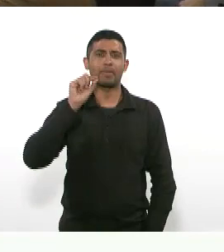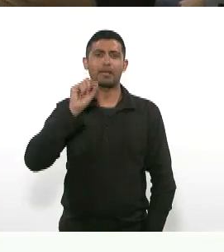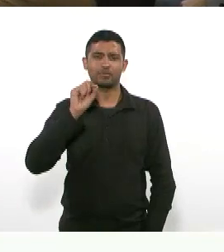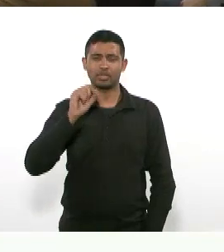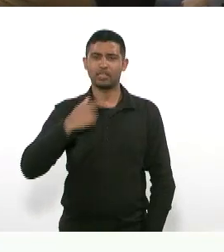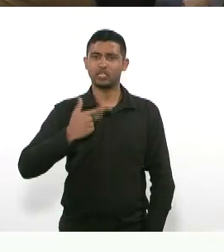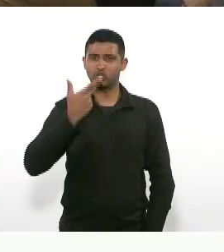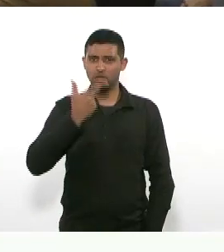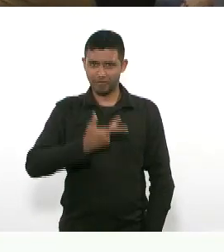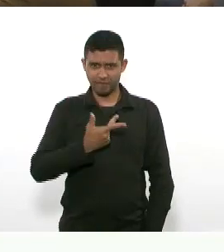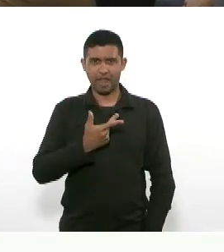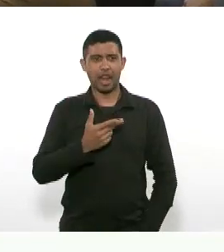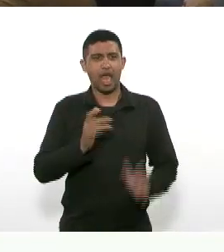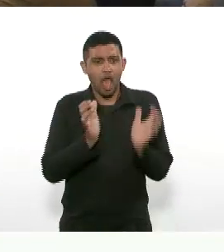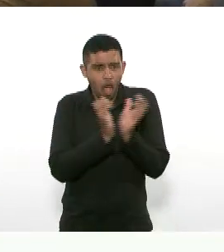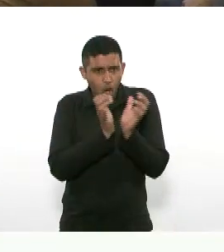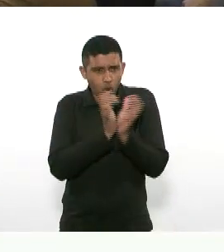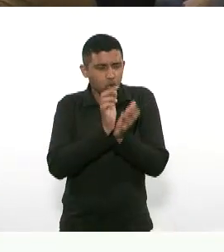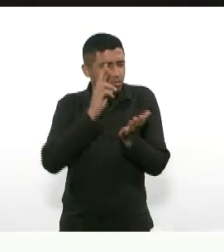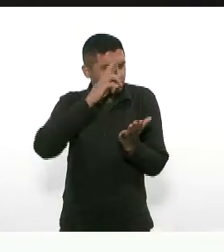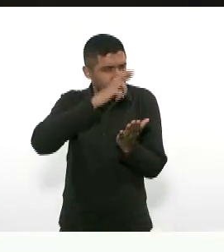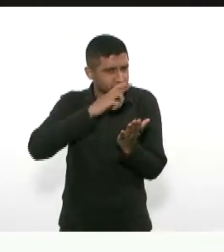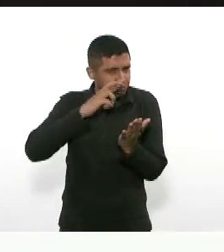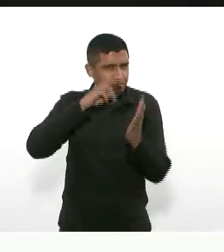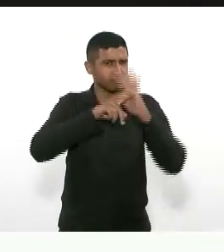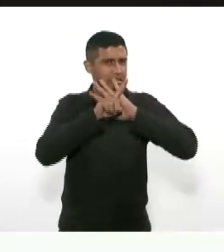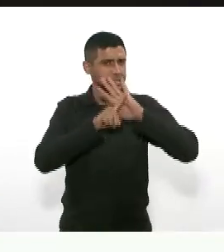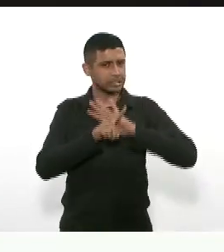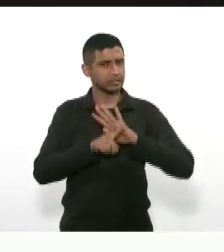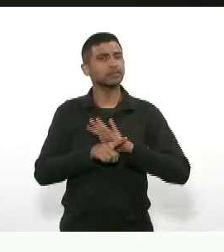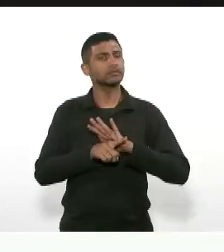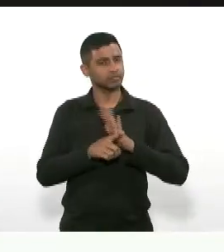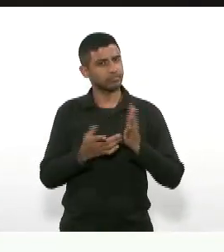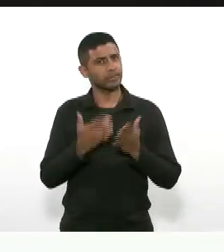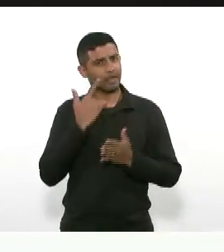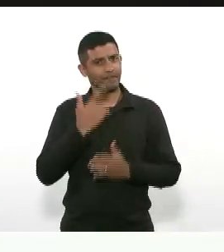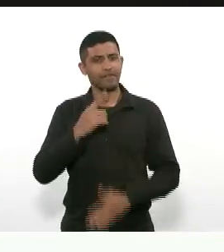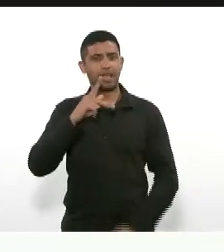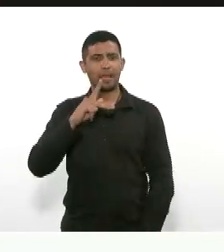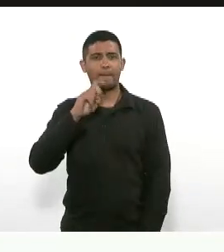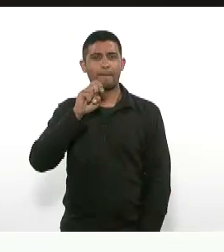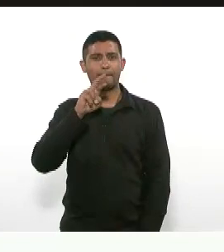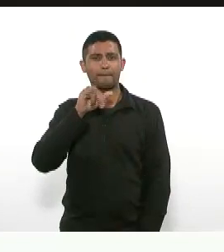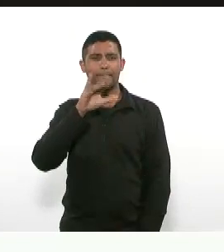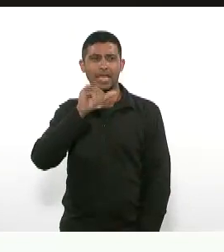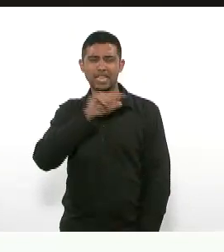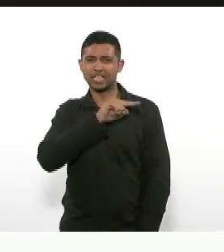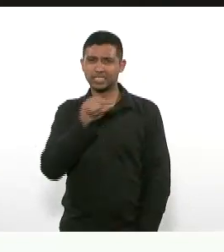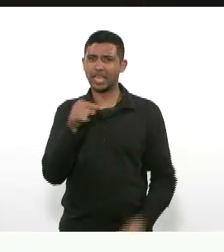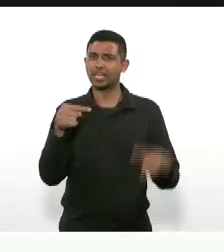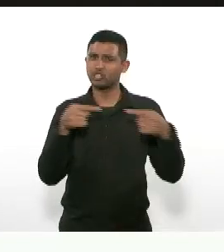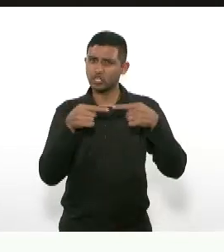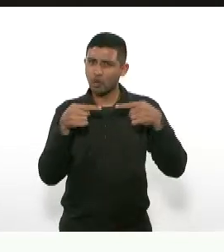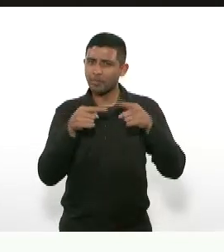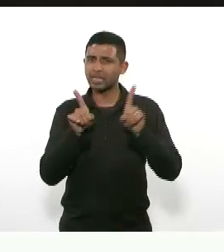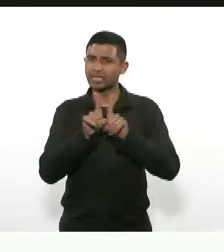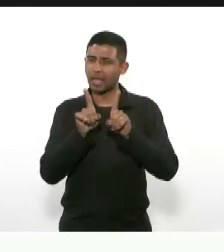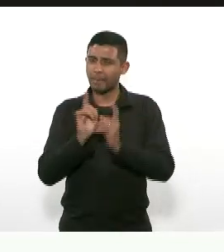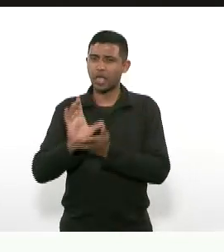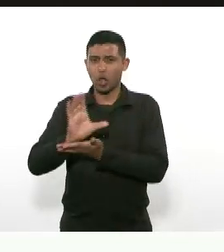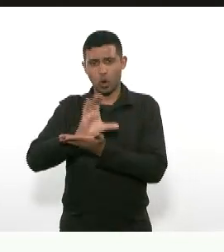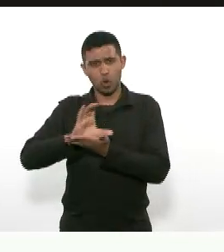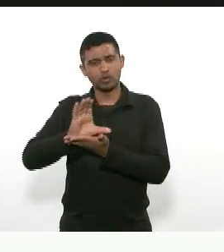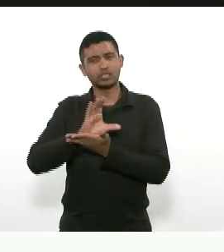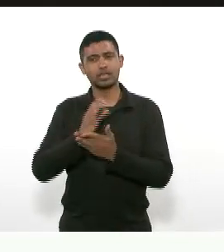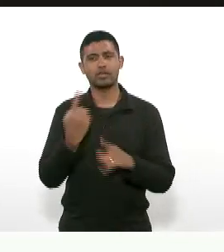falar de ouvir a perícia, da perícia fazer parte também desse conselho. Por